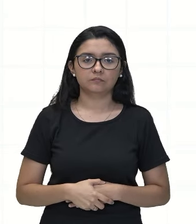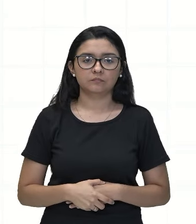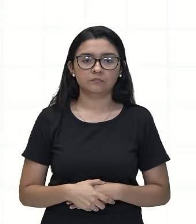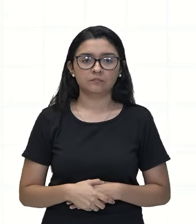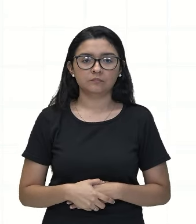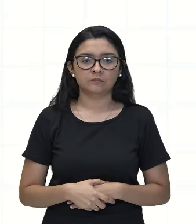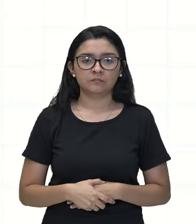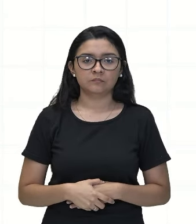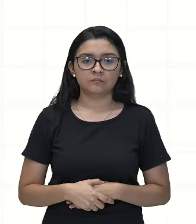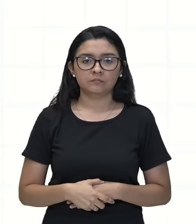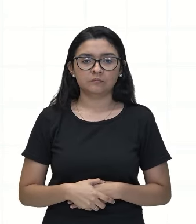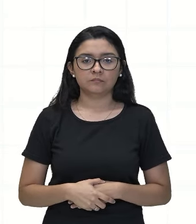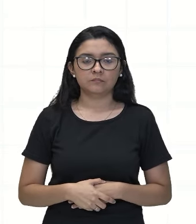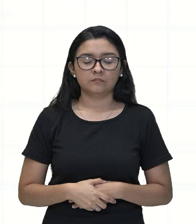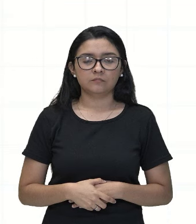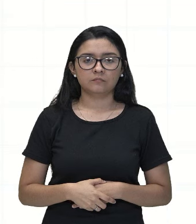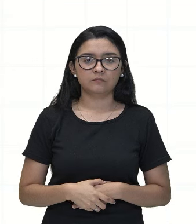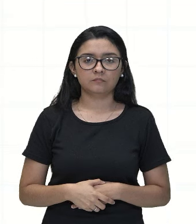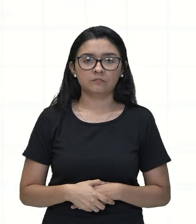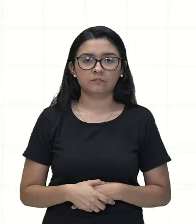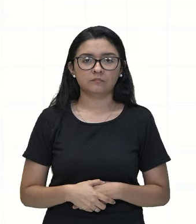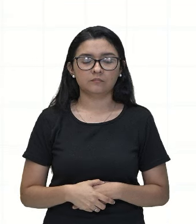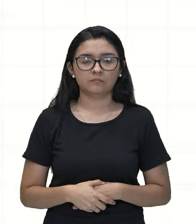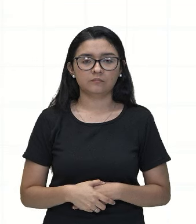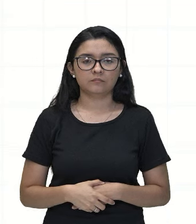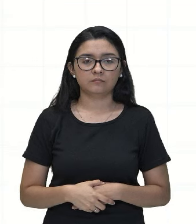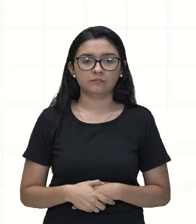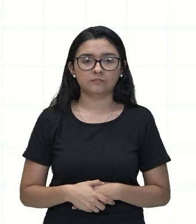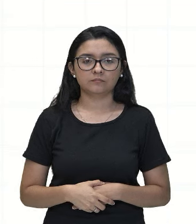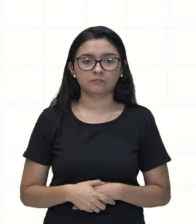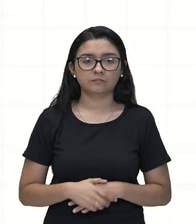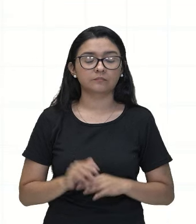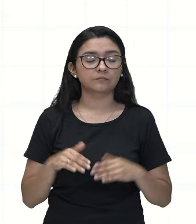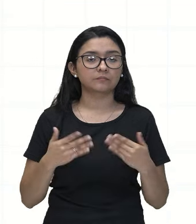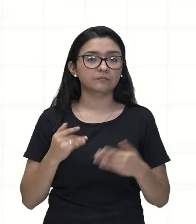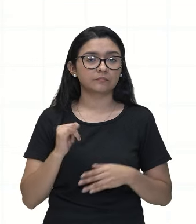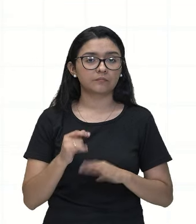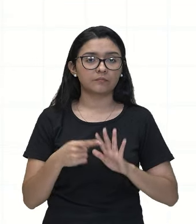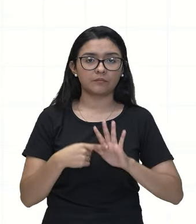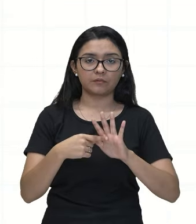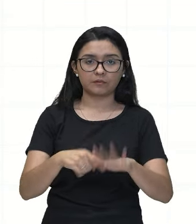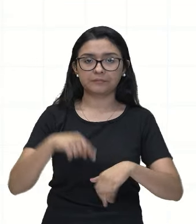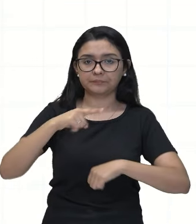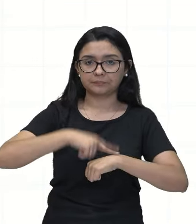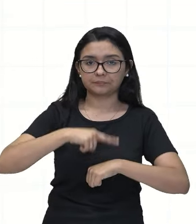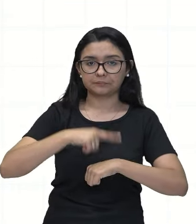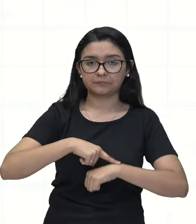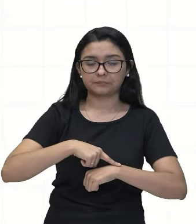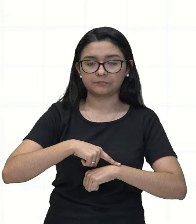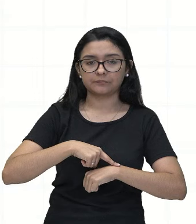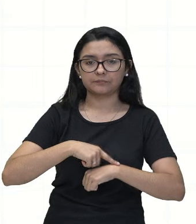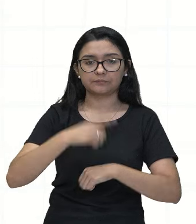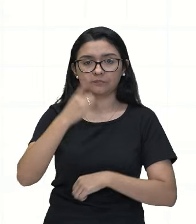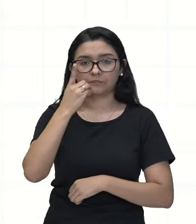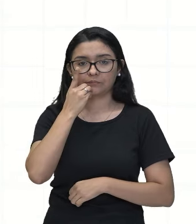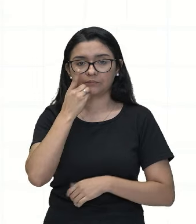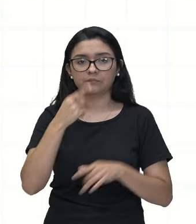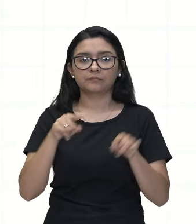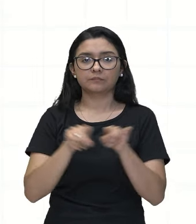indicar hora observem aí ó hora data ou